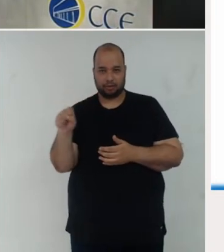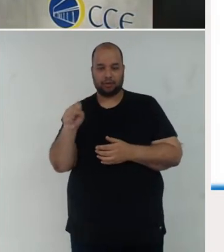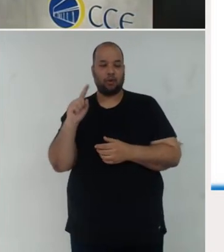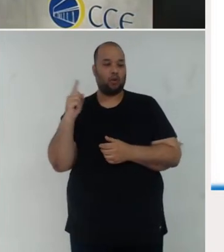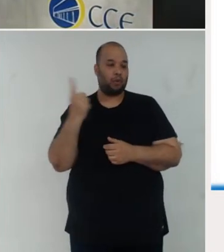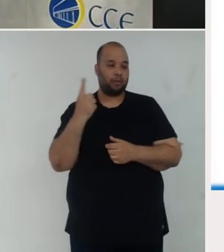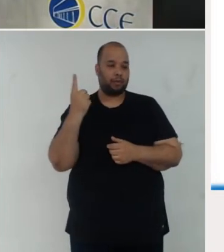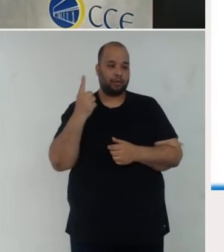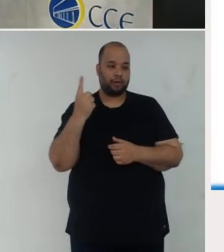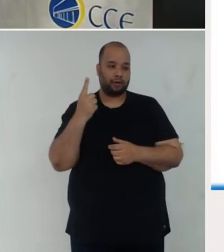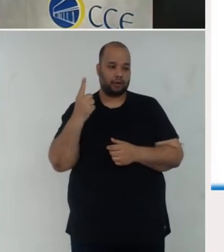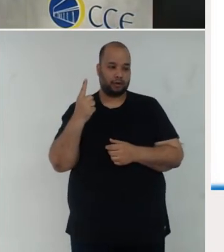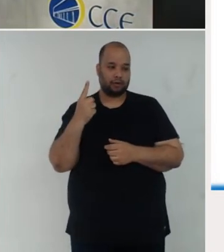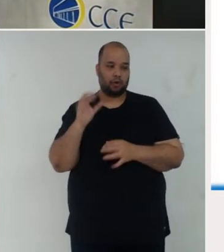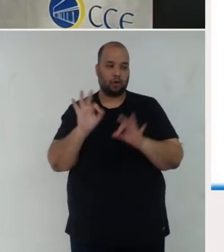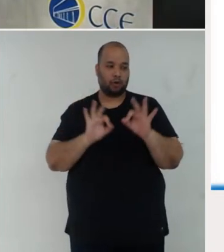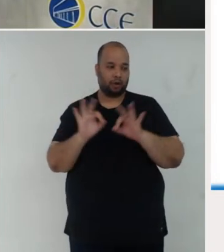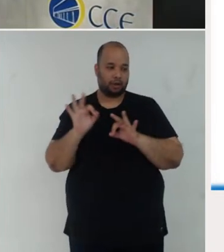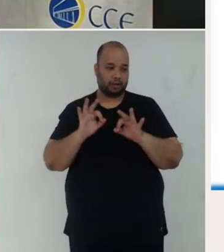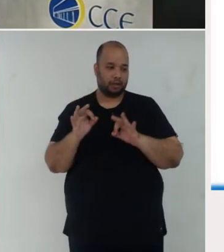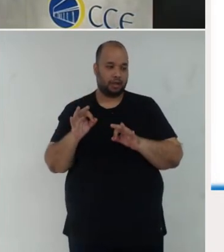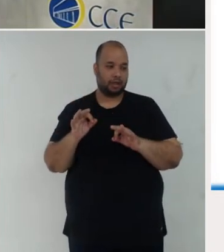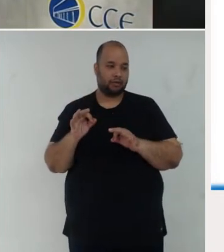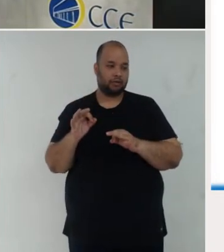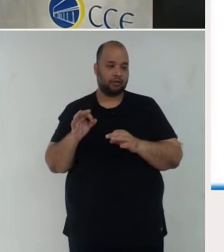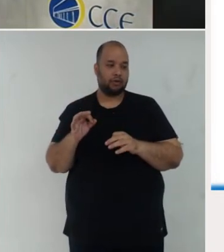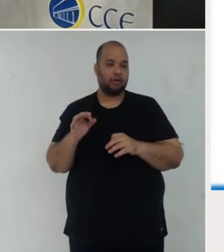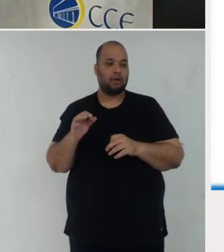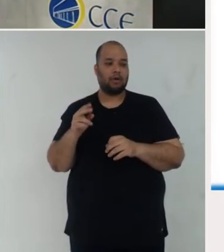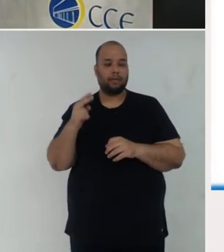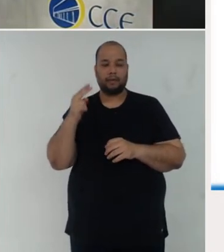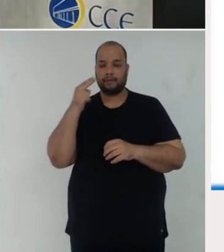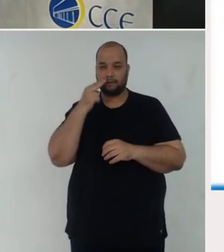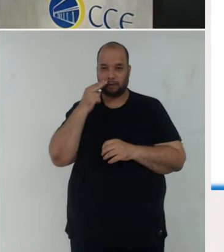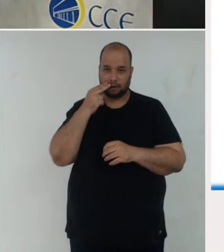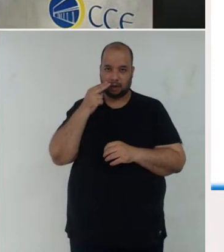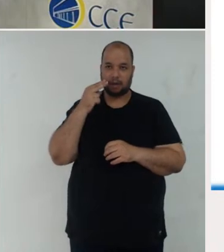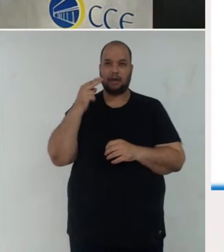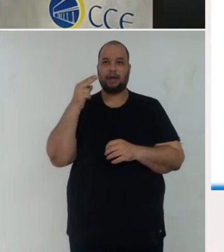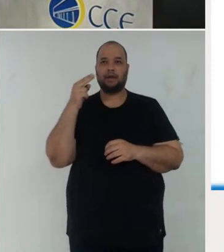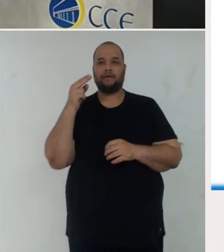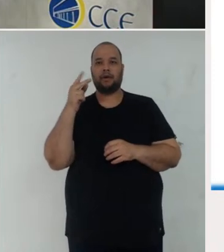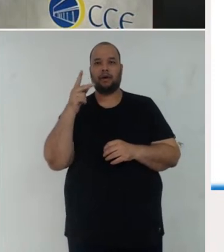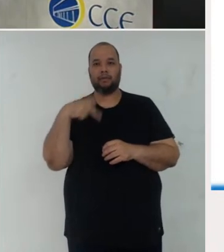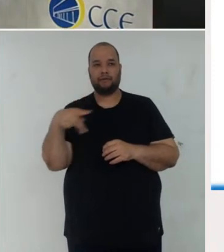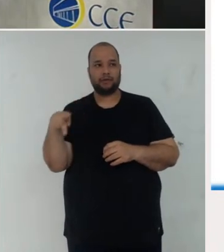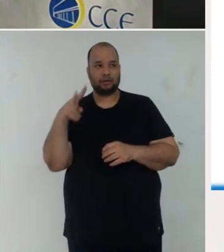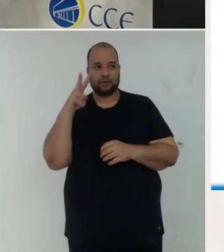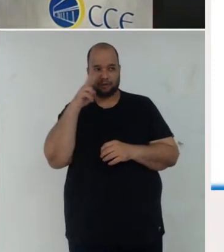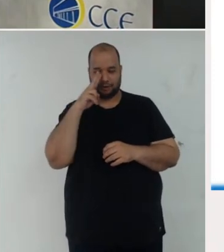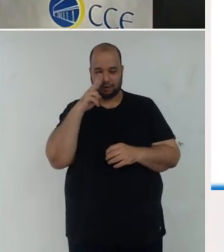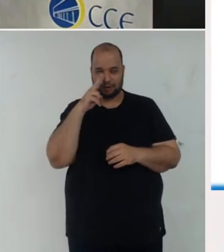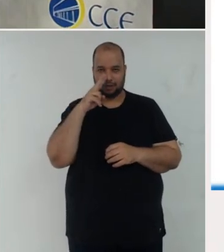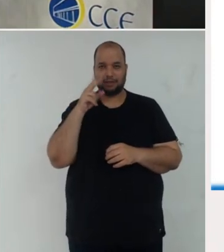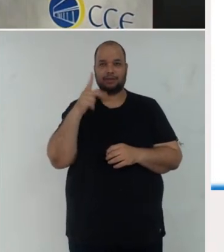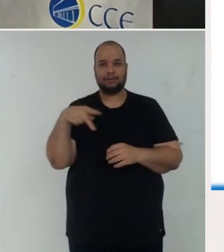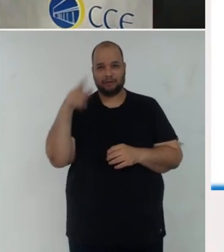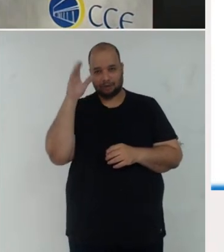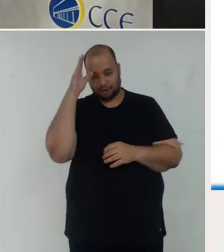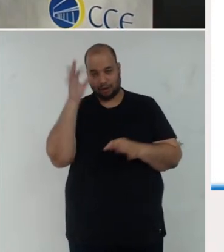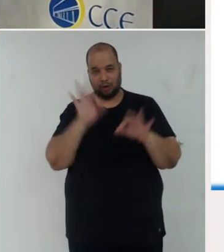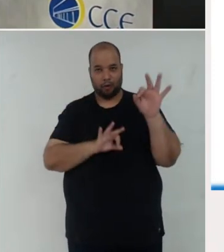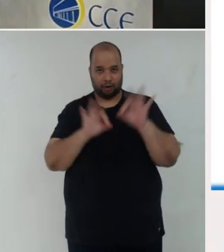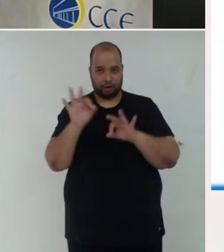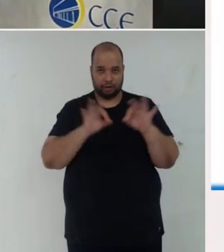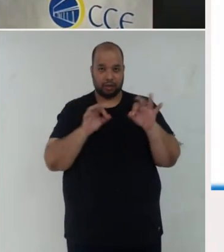primeiro volume organizado por mim, pela professora Neiva e pelo professor Vinícius, né? Esses volumes todos contam